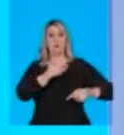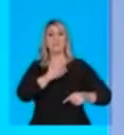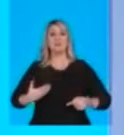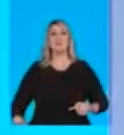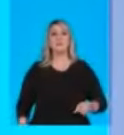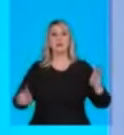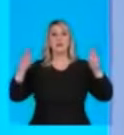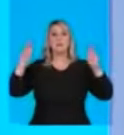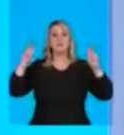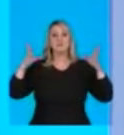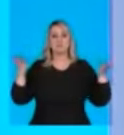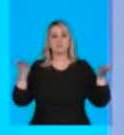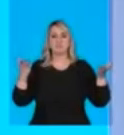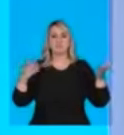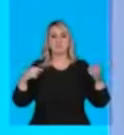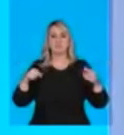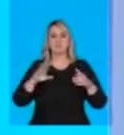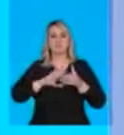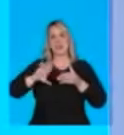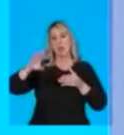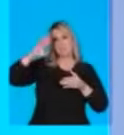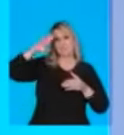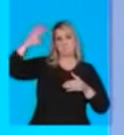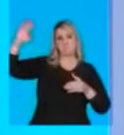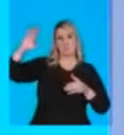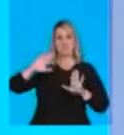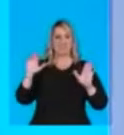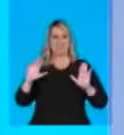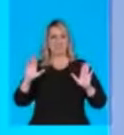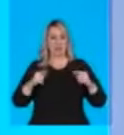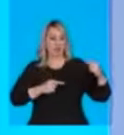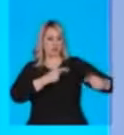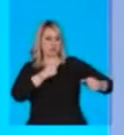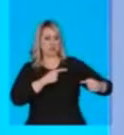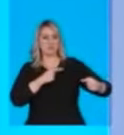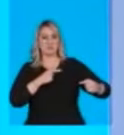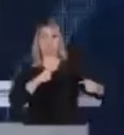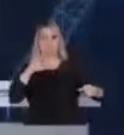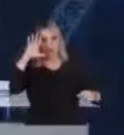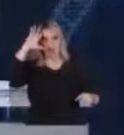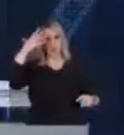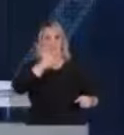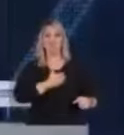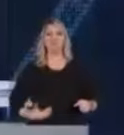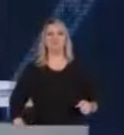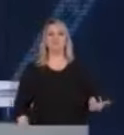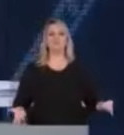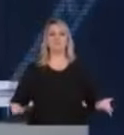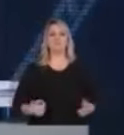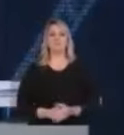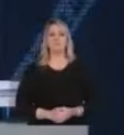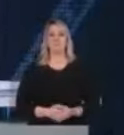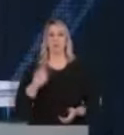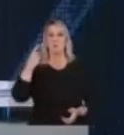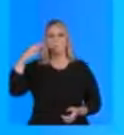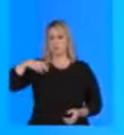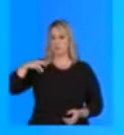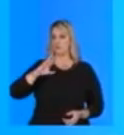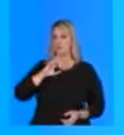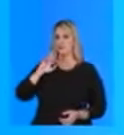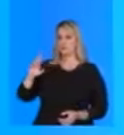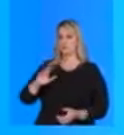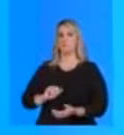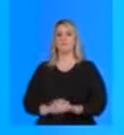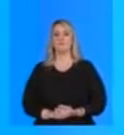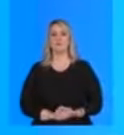sobre isso então a gente tem que fugir de um debate moralista um debate de política pública com resultado tem réplica